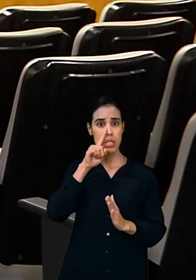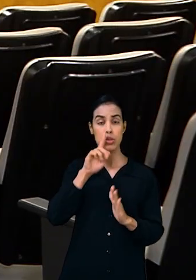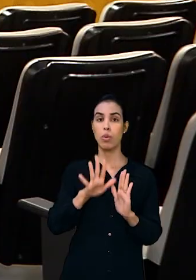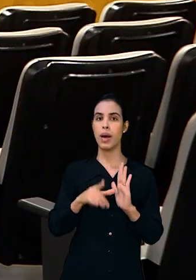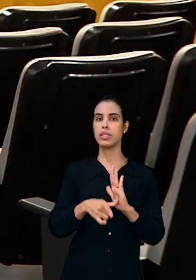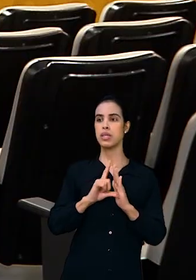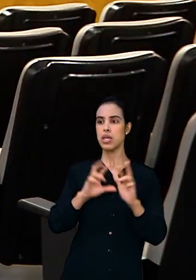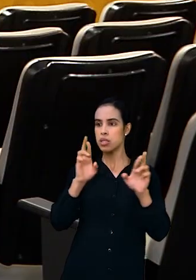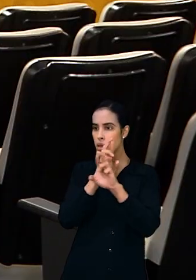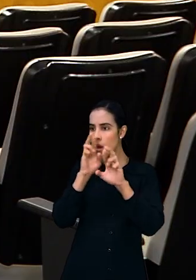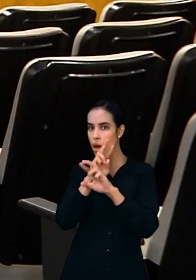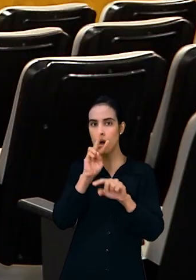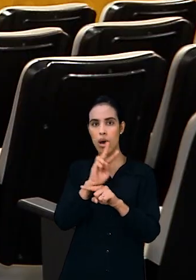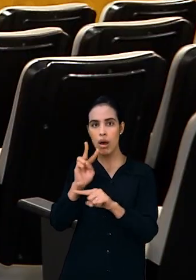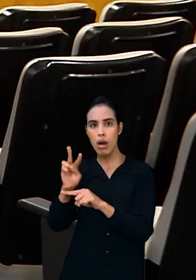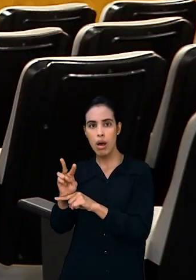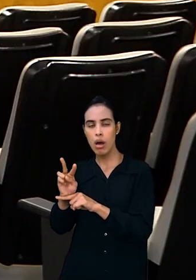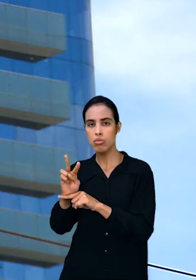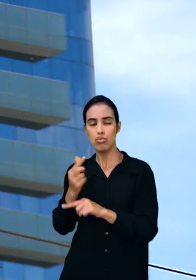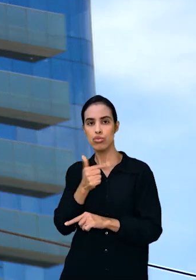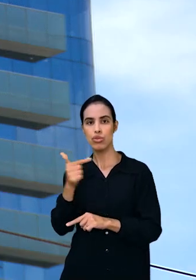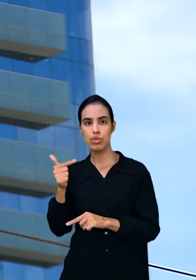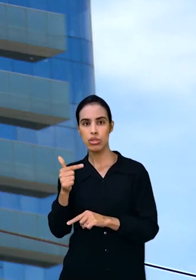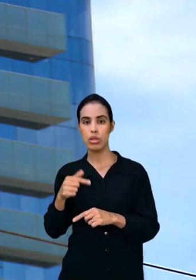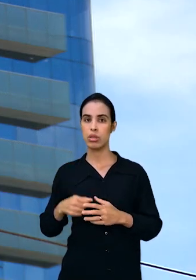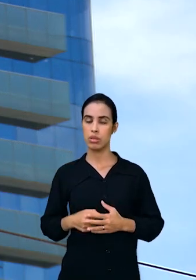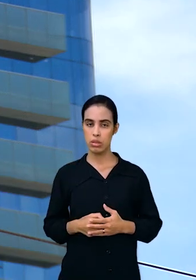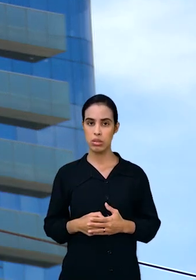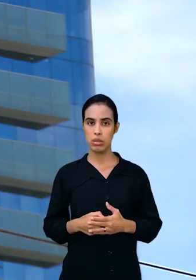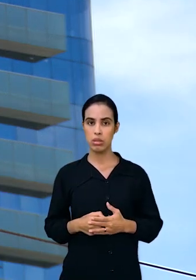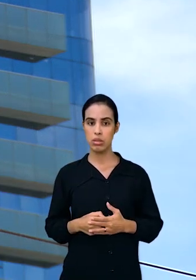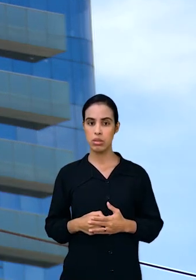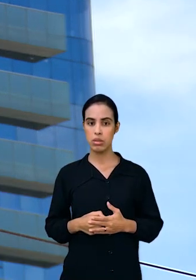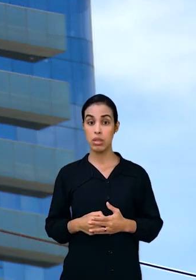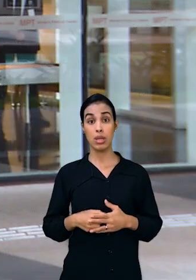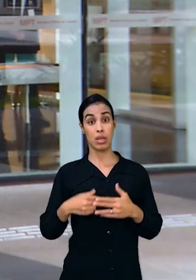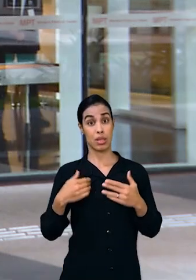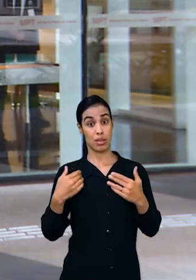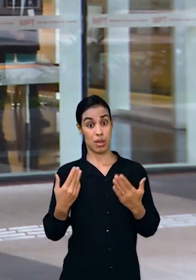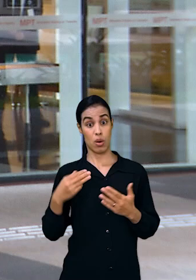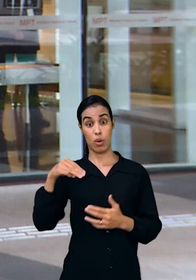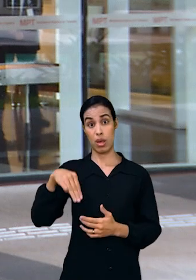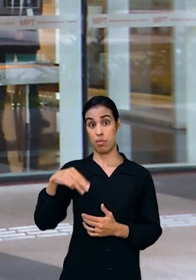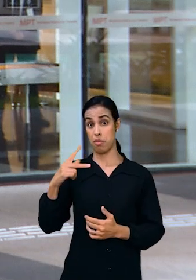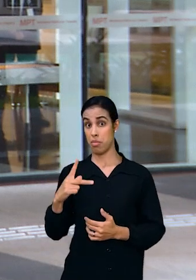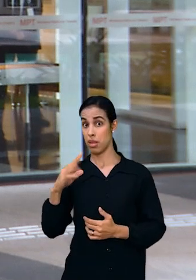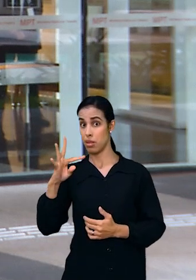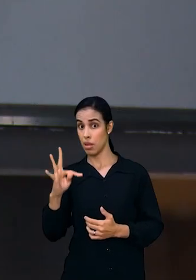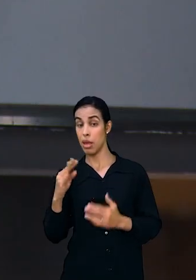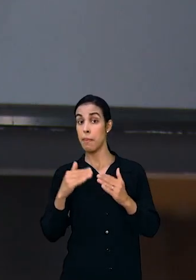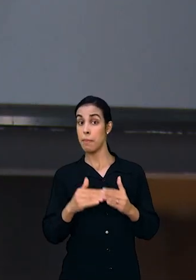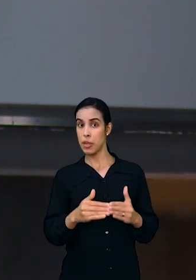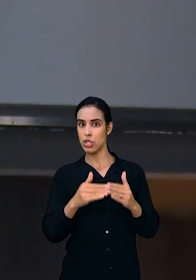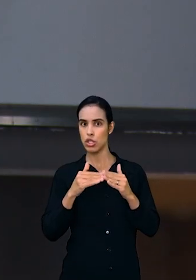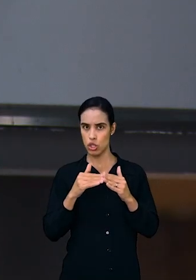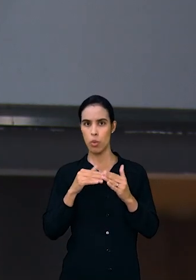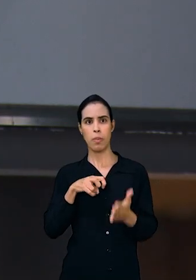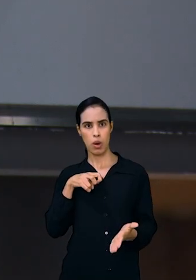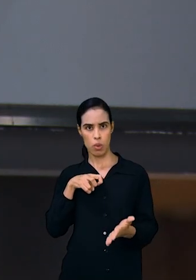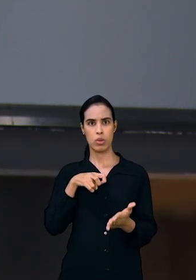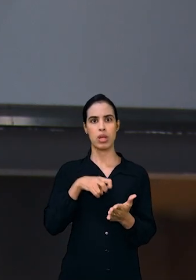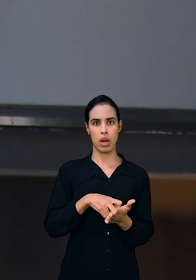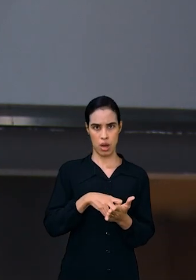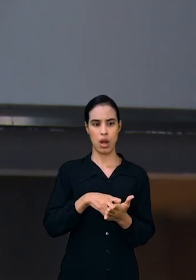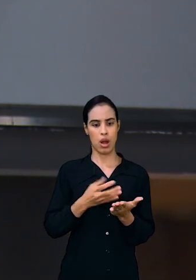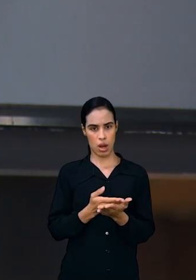ter sequer inspecionado a área. Ao constatar diversas irregularidades no procedimento, o MPT